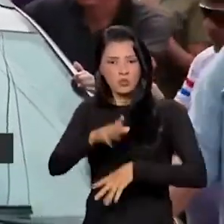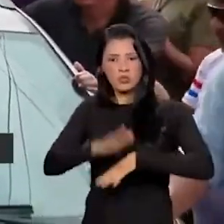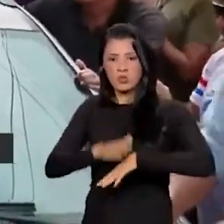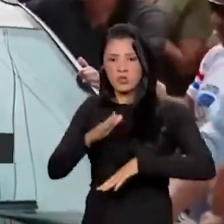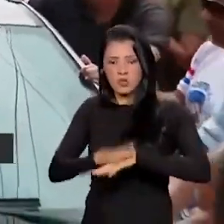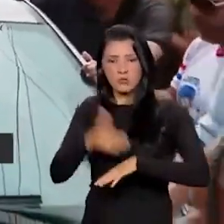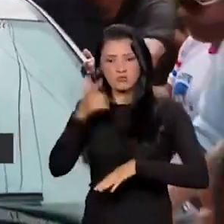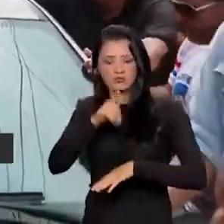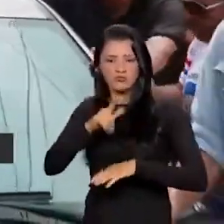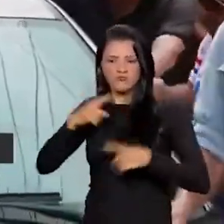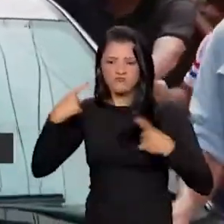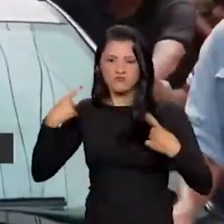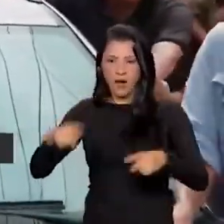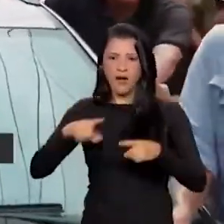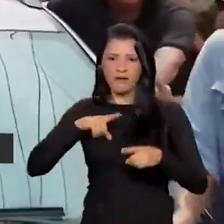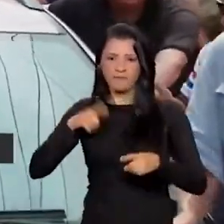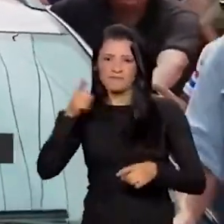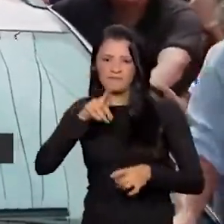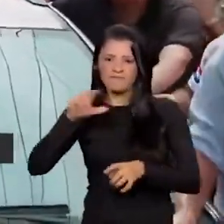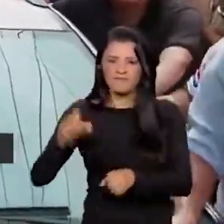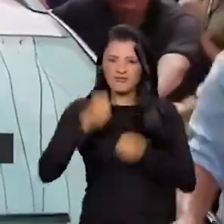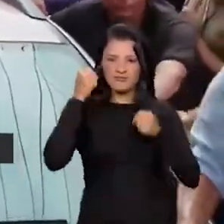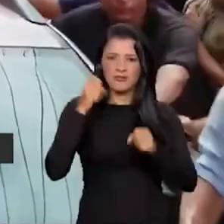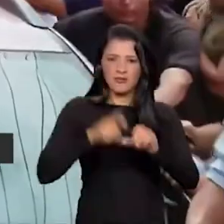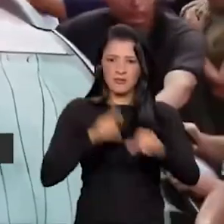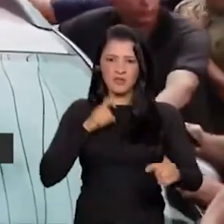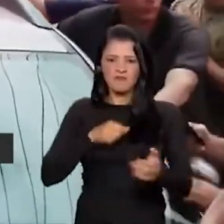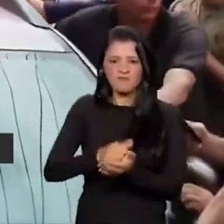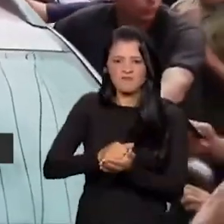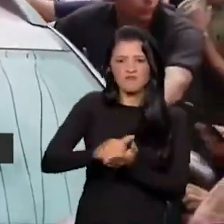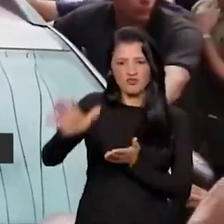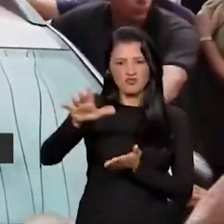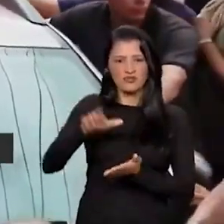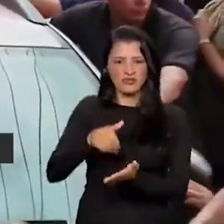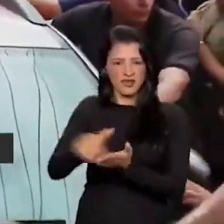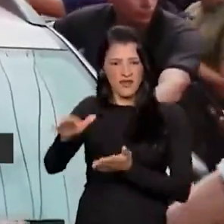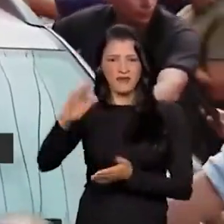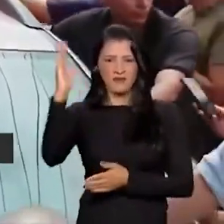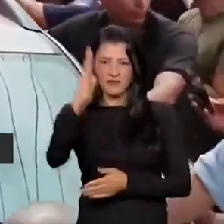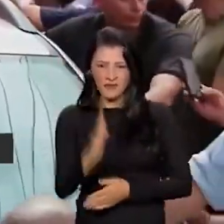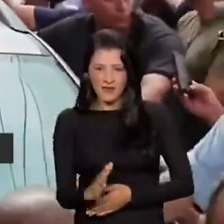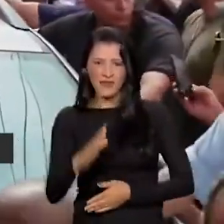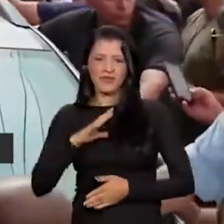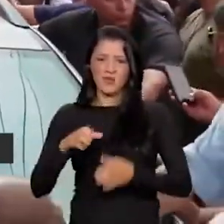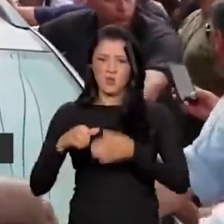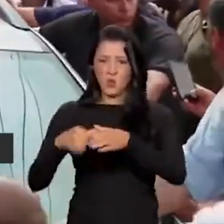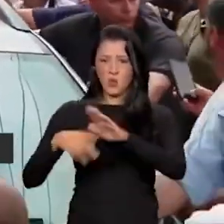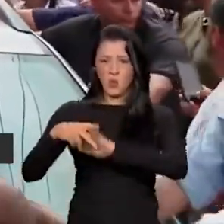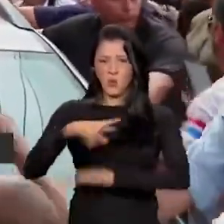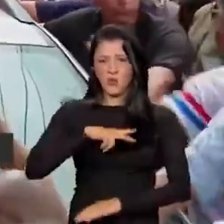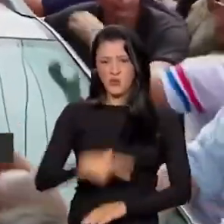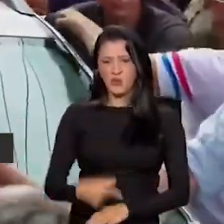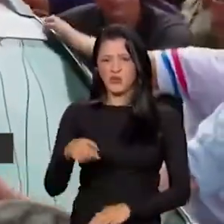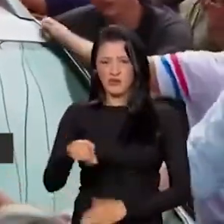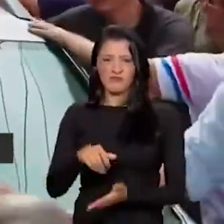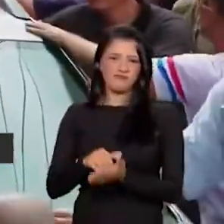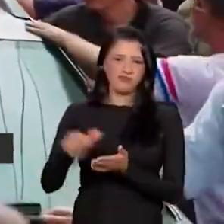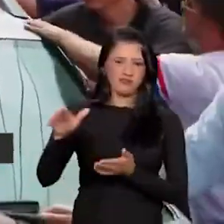de consolidar a independência e expulsar do território nacional as guarnições